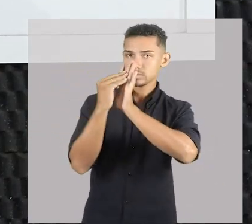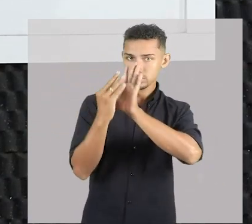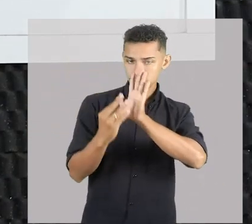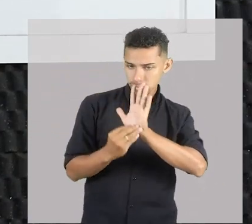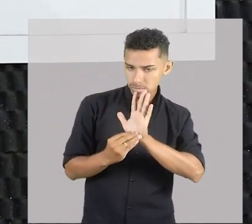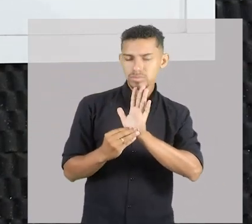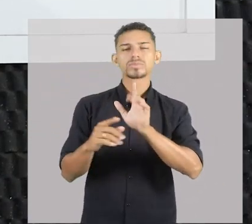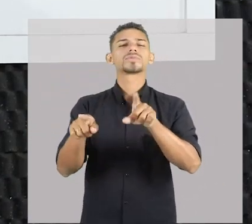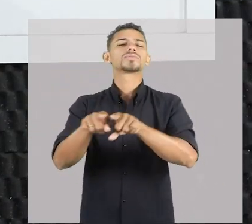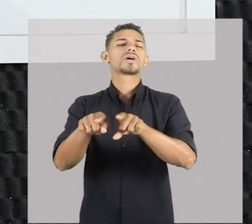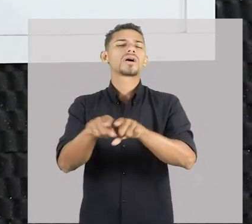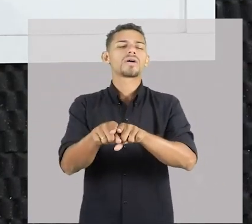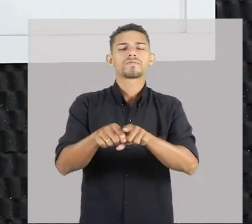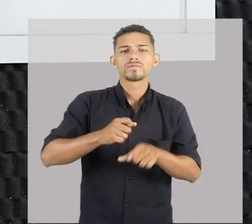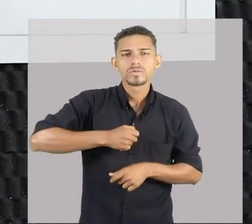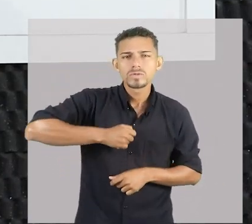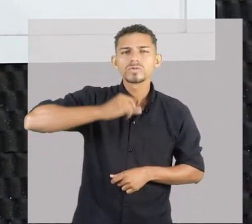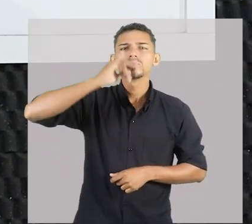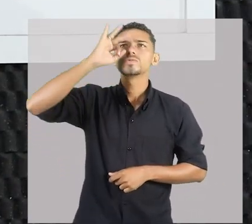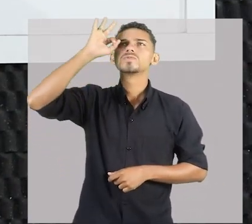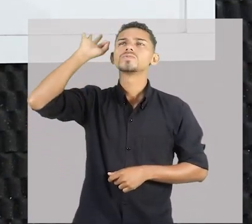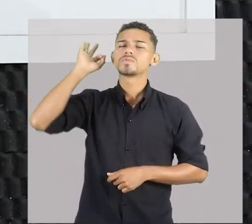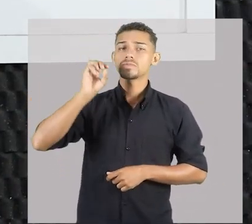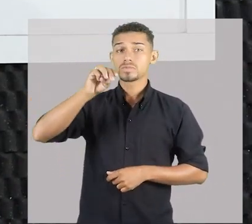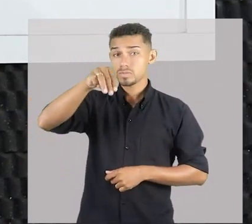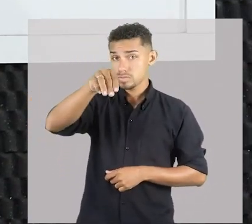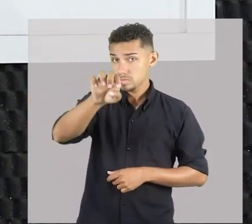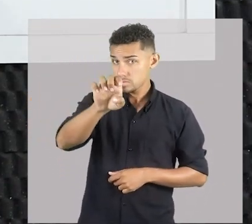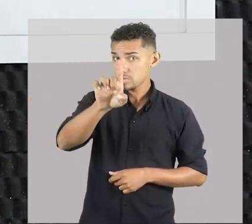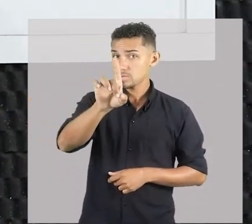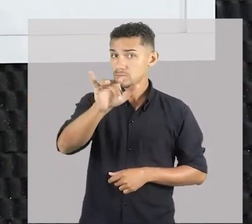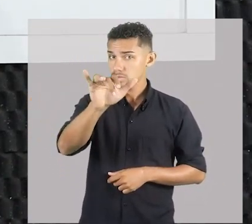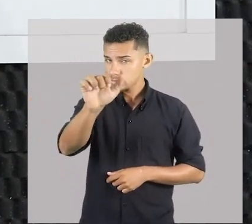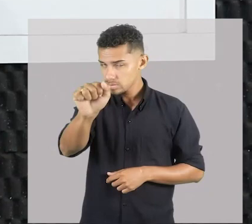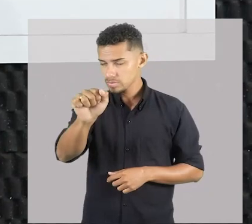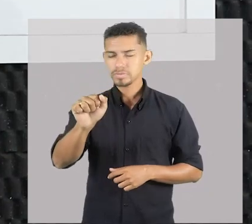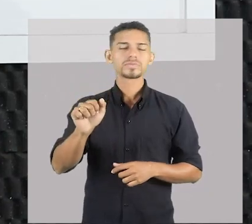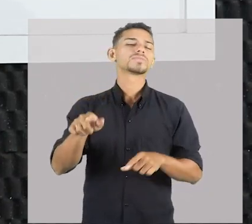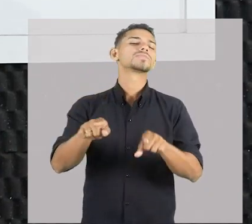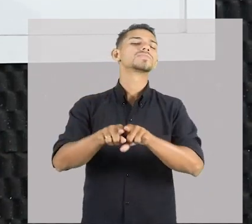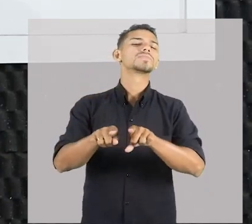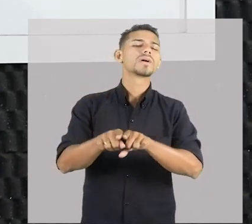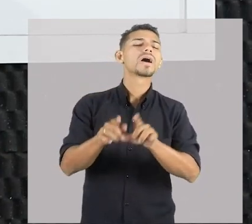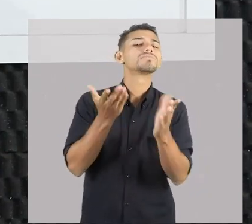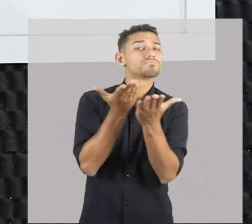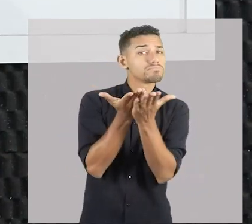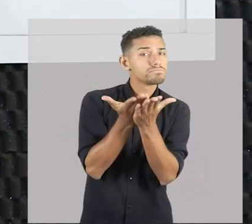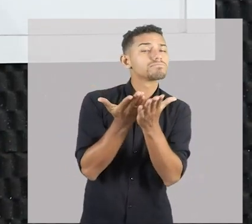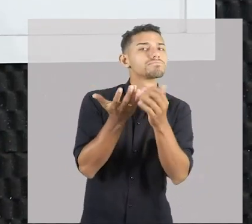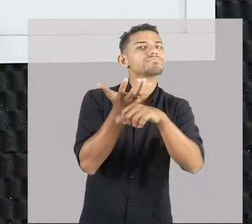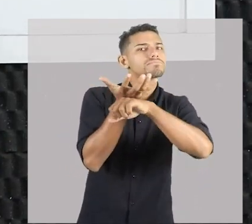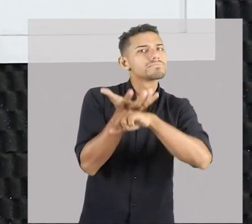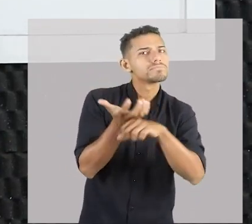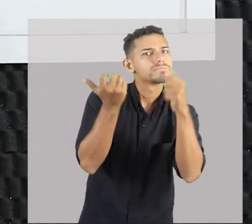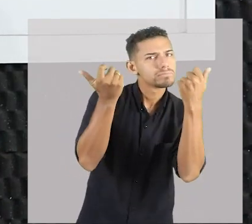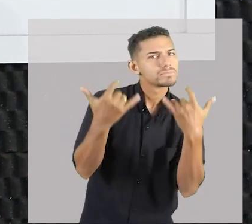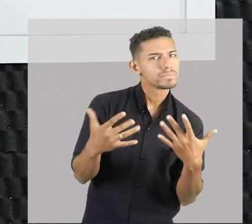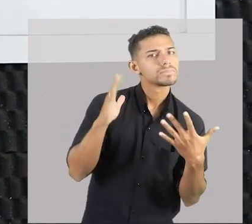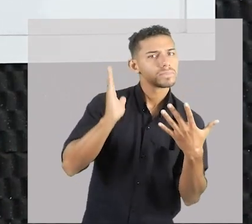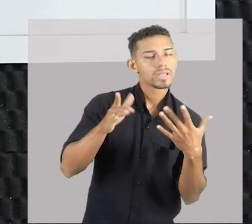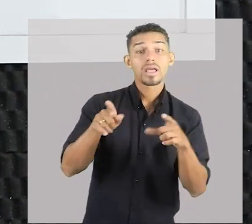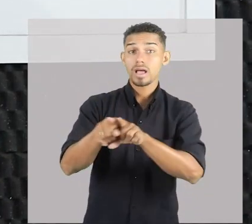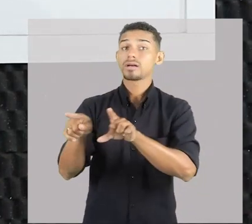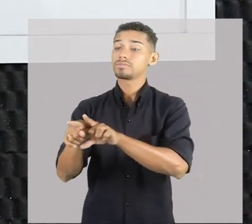cinemática, velocidade média, você já viu na cinemática, nós tivemos até uma aula já de velocidade média, velocidade